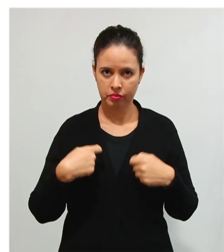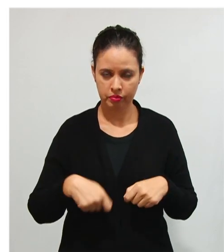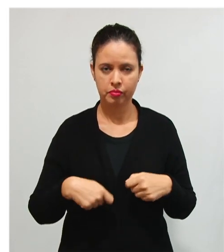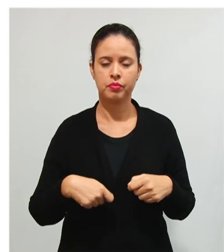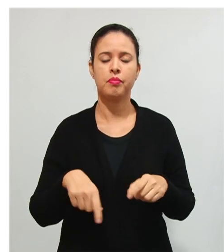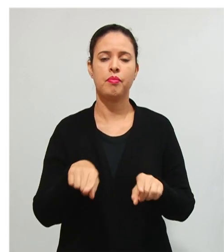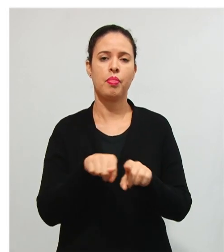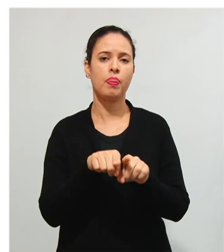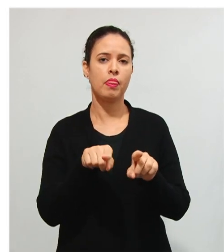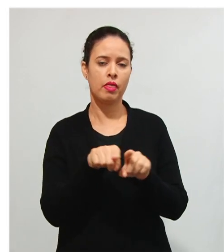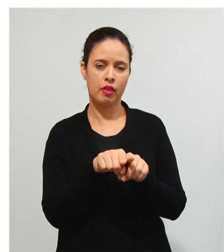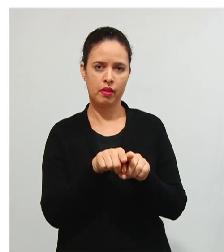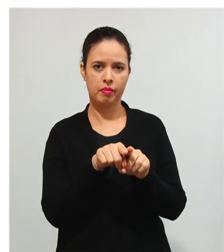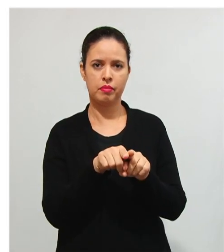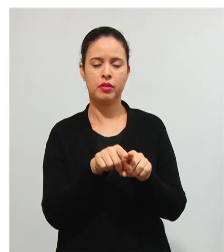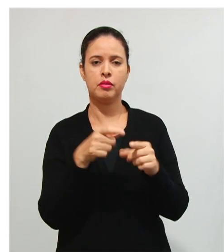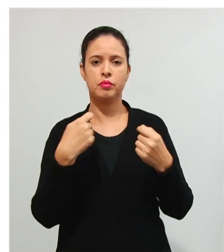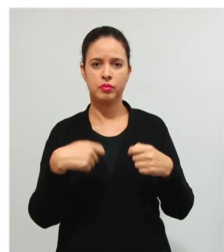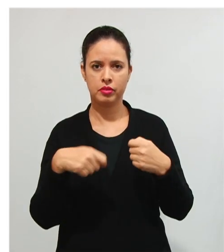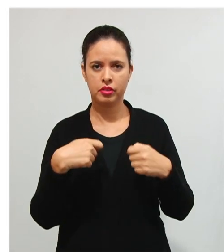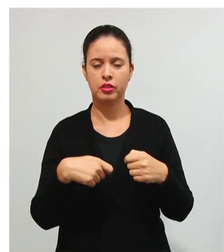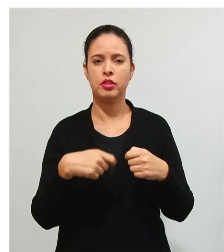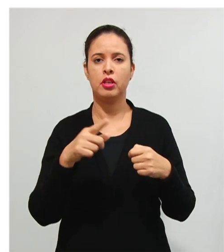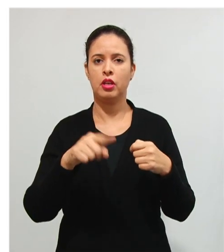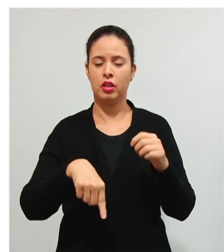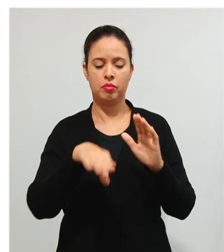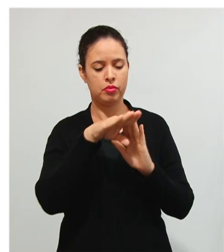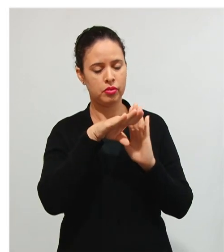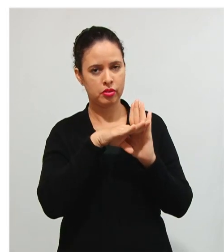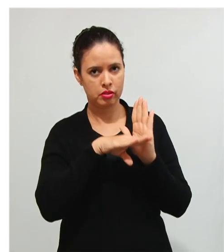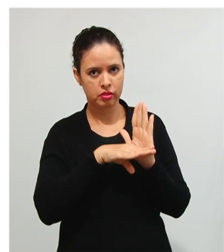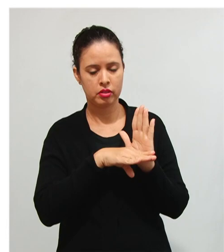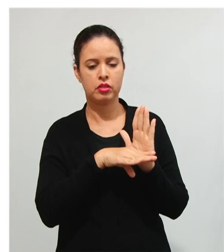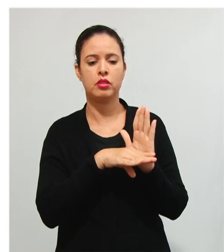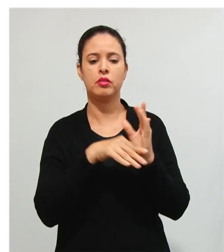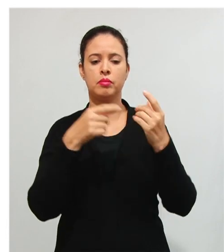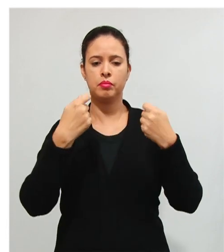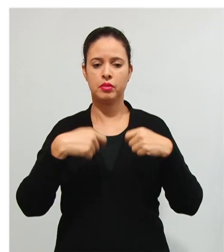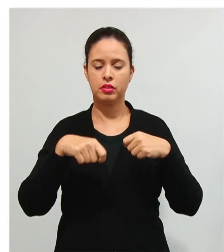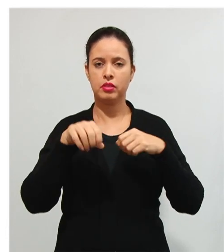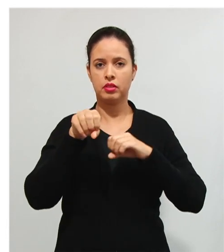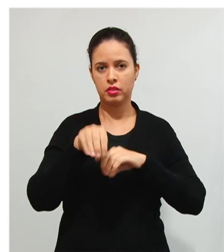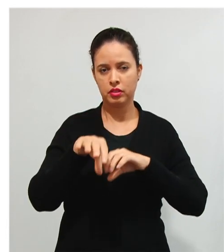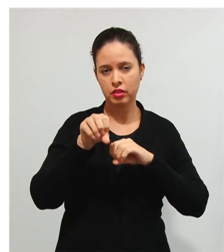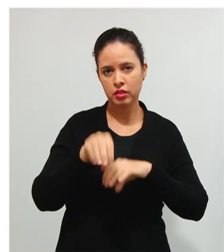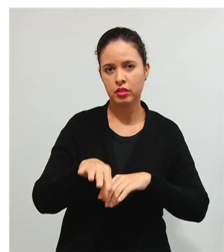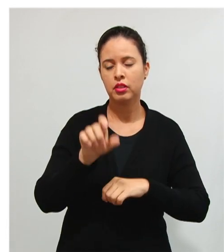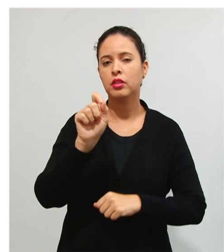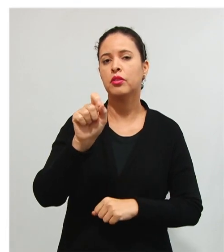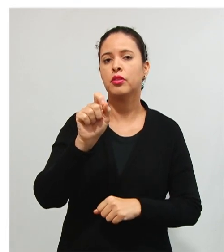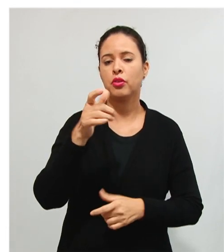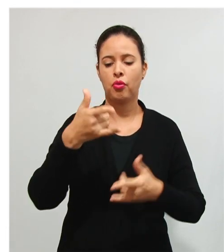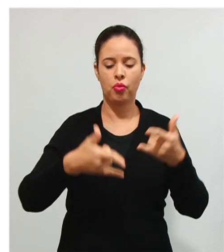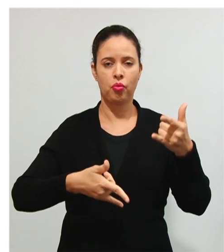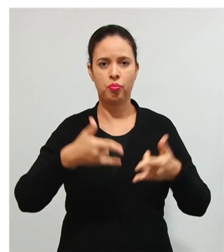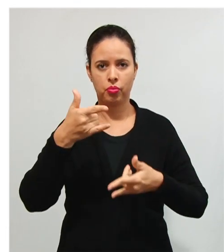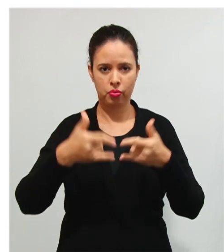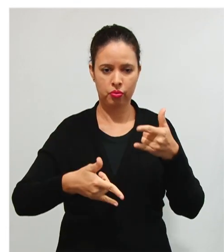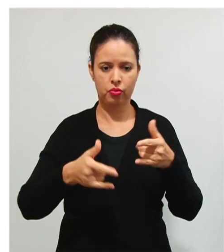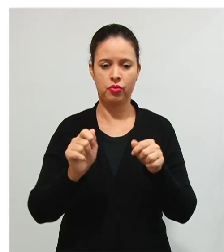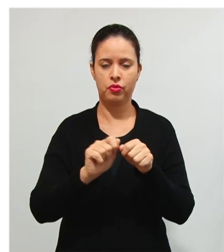e ao mesmo tempo eu preciso de uma programação. Eu preciso ensinar o robô a realizar